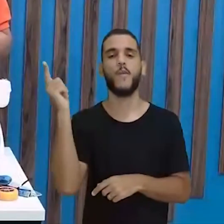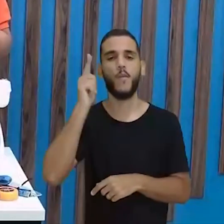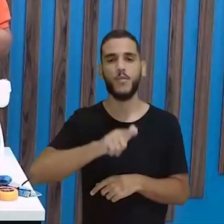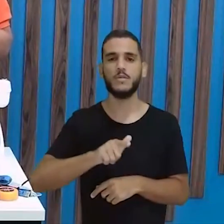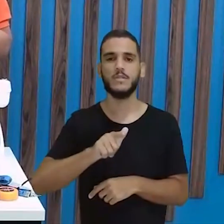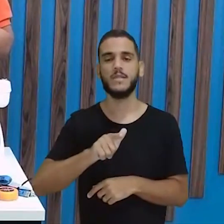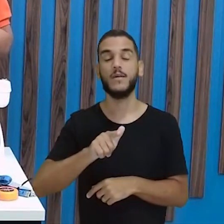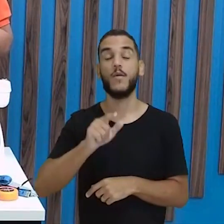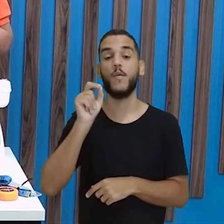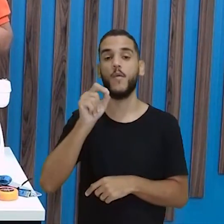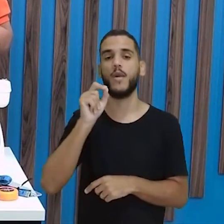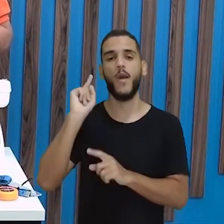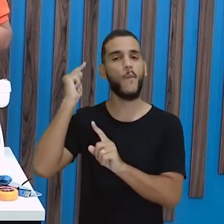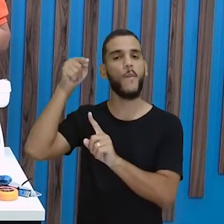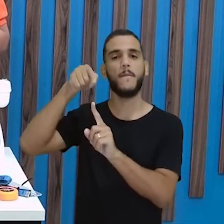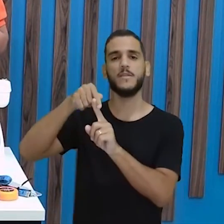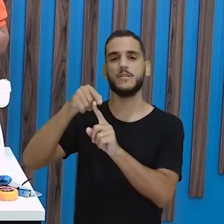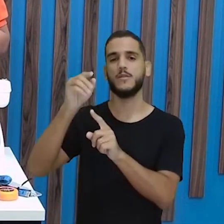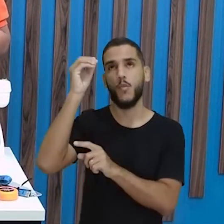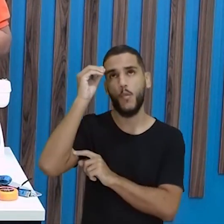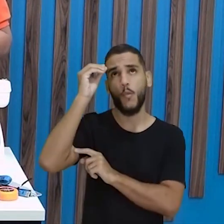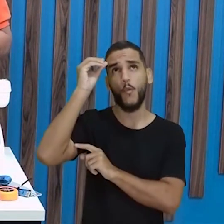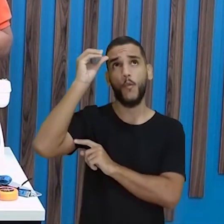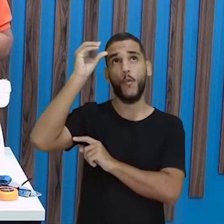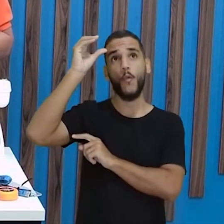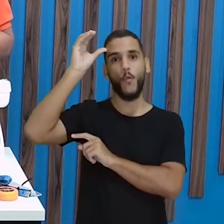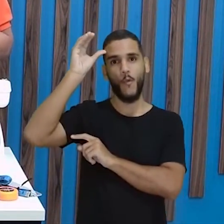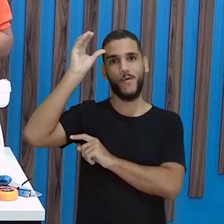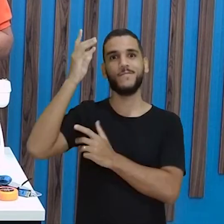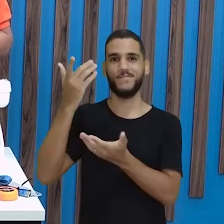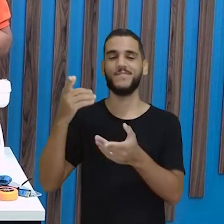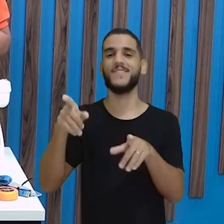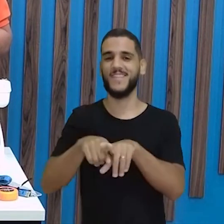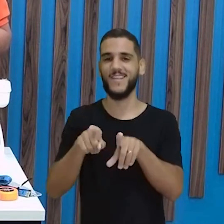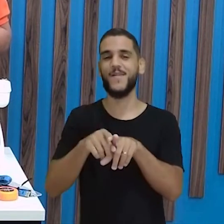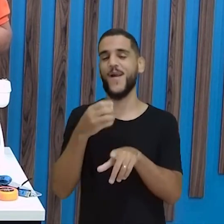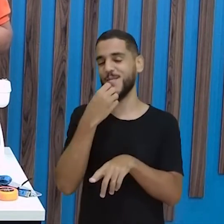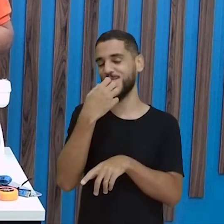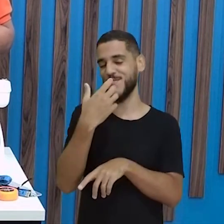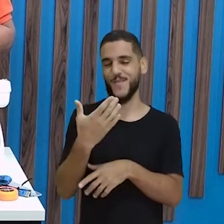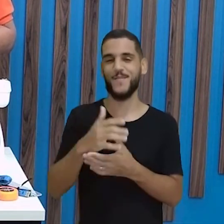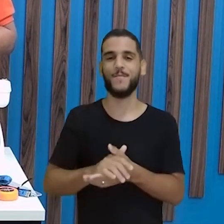conseguido alcançar esse conhecimento interessante, né, de grandezas,